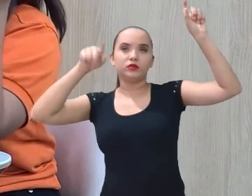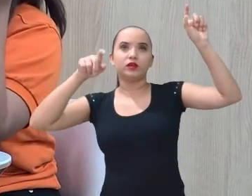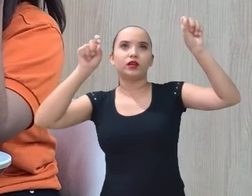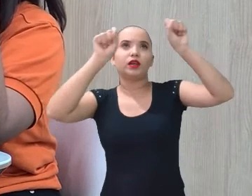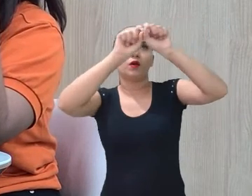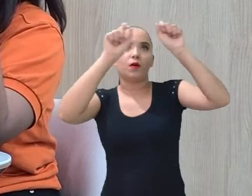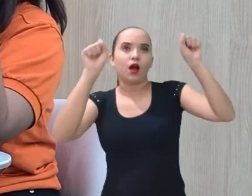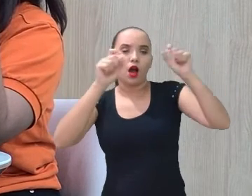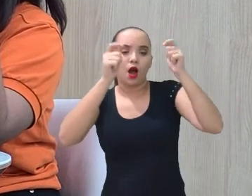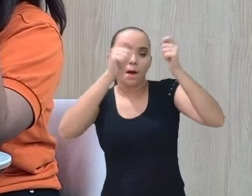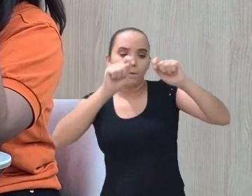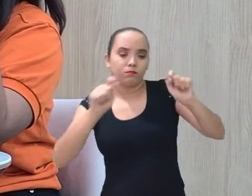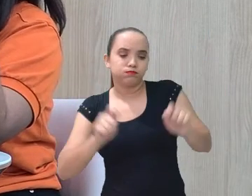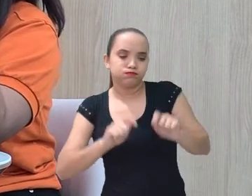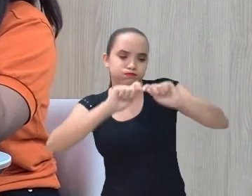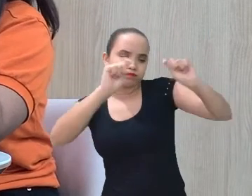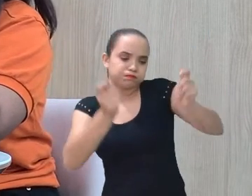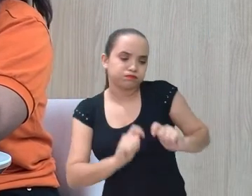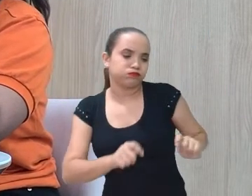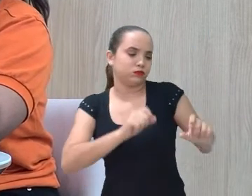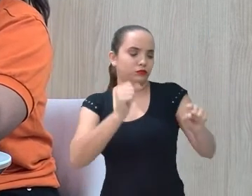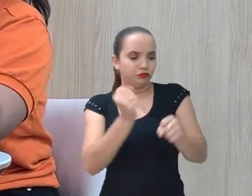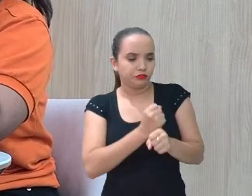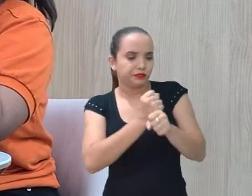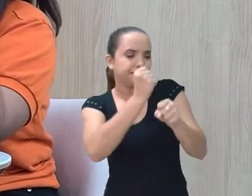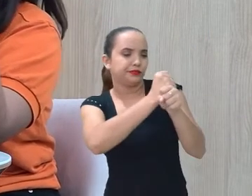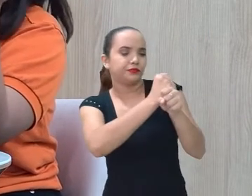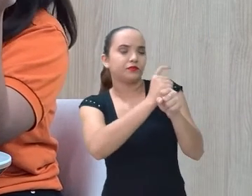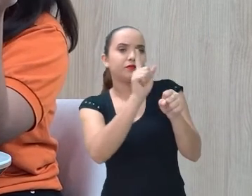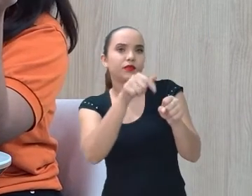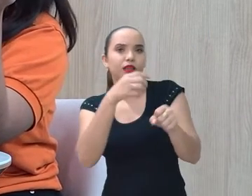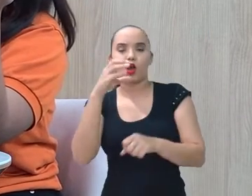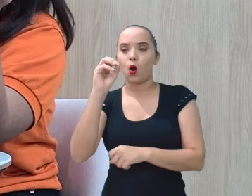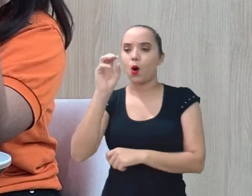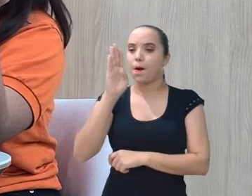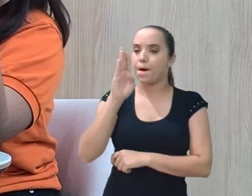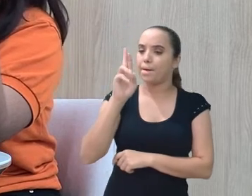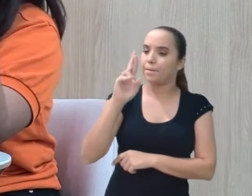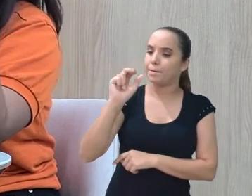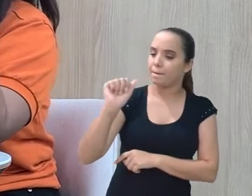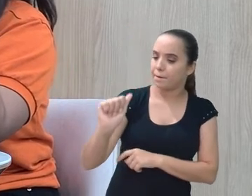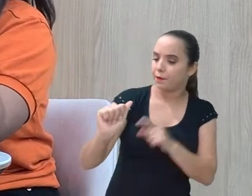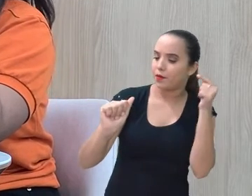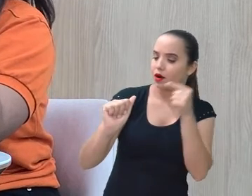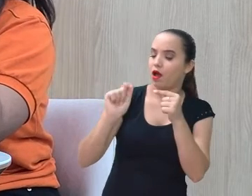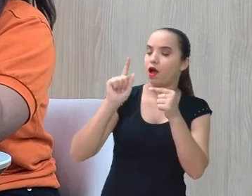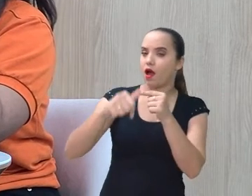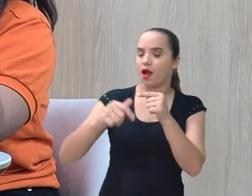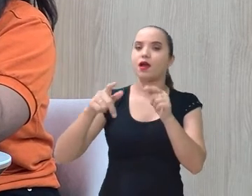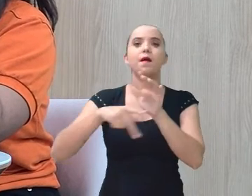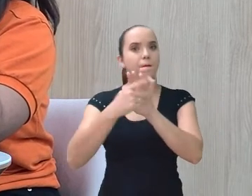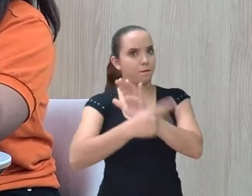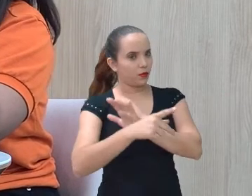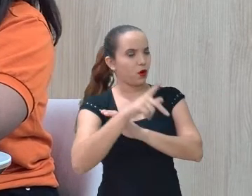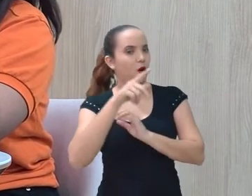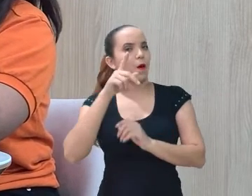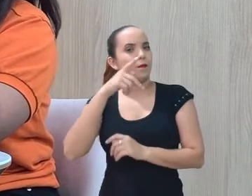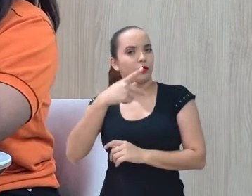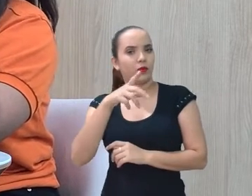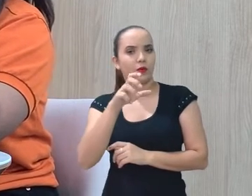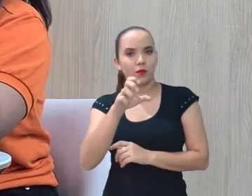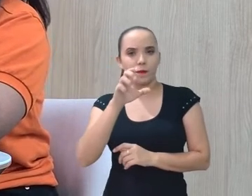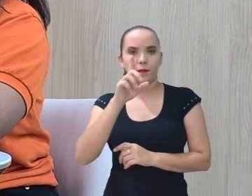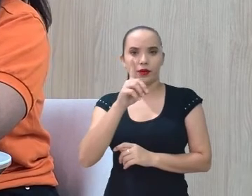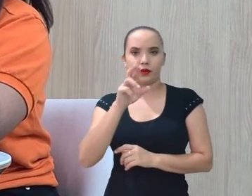a obra é automaticamente a obra que o pedreiro faz, mas é automaticamente, quando a